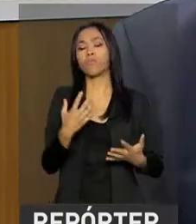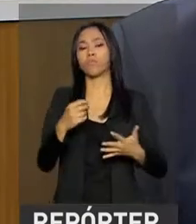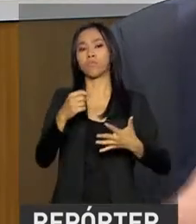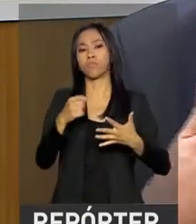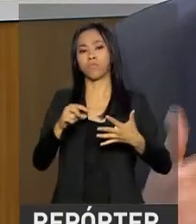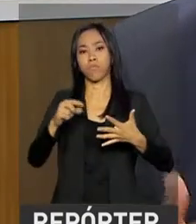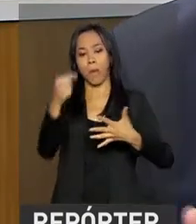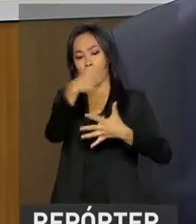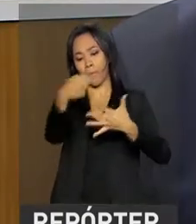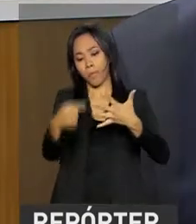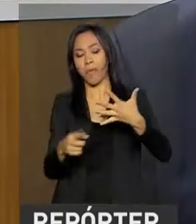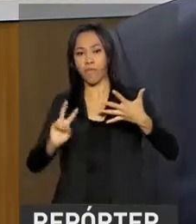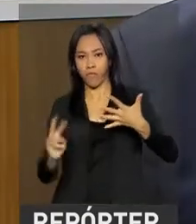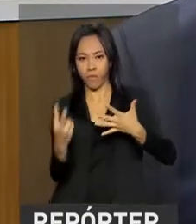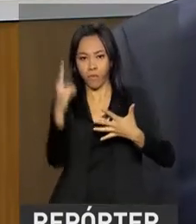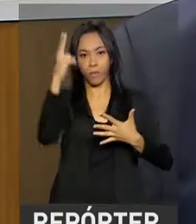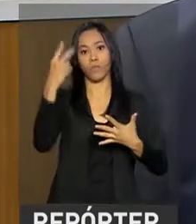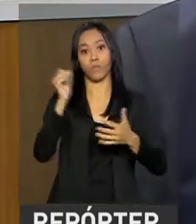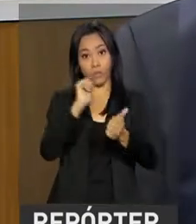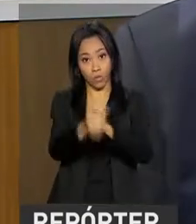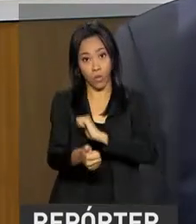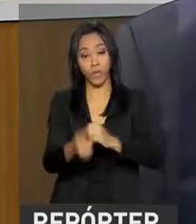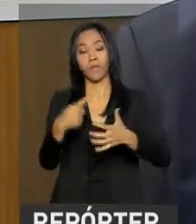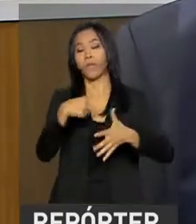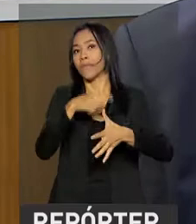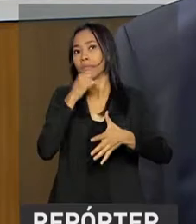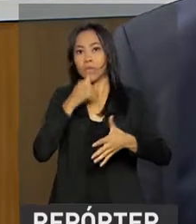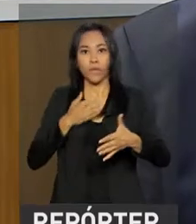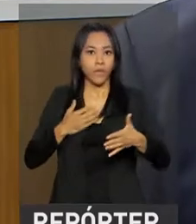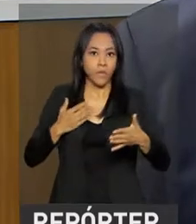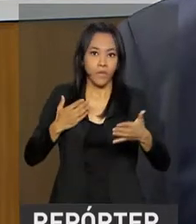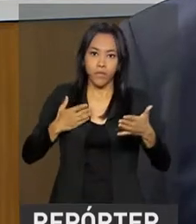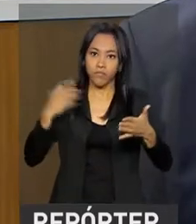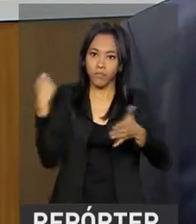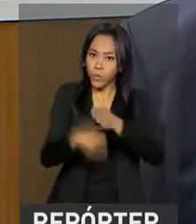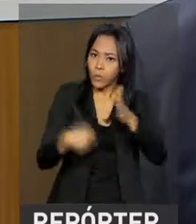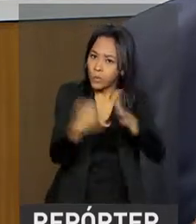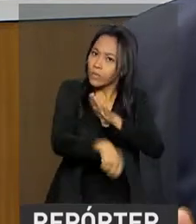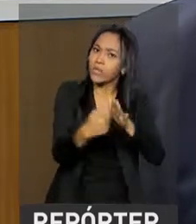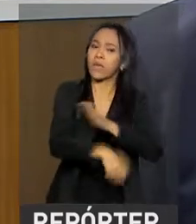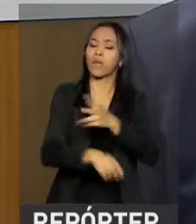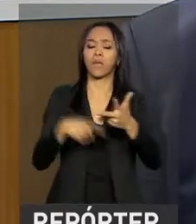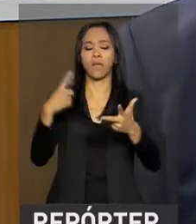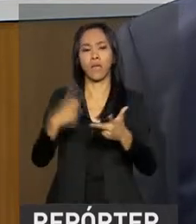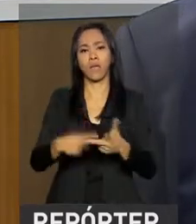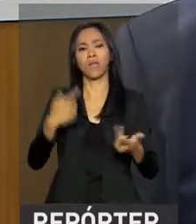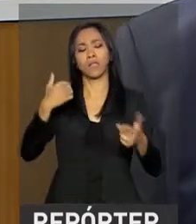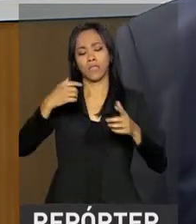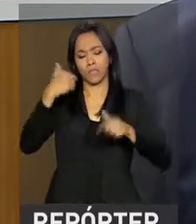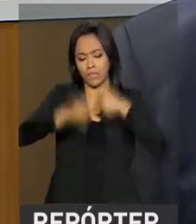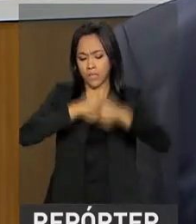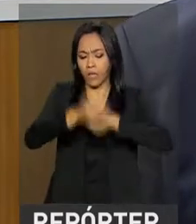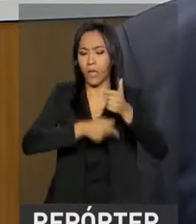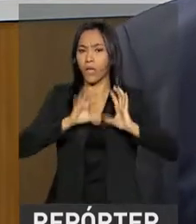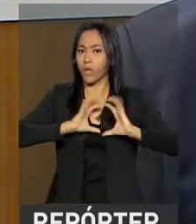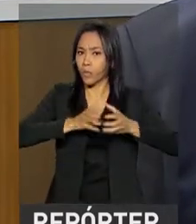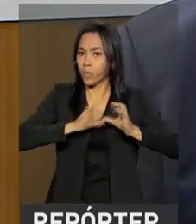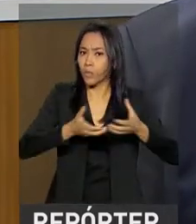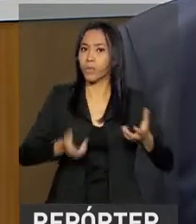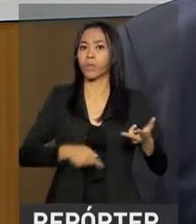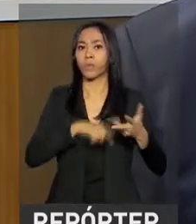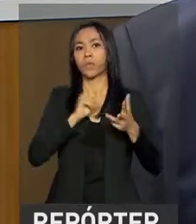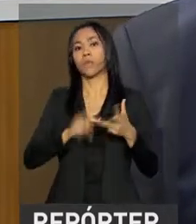né de superação de de jogo limpo de é de trabalho em equipe de